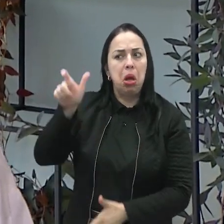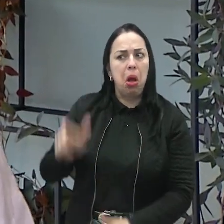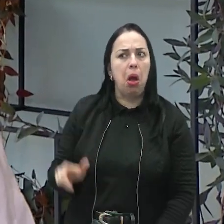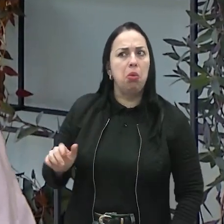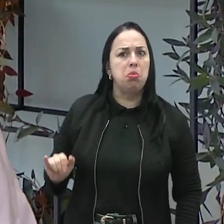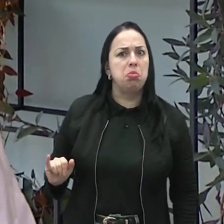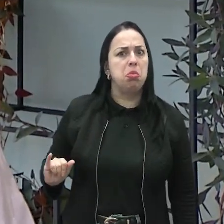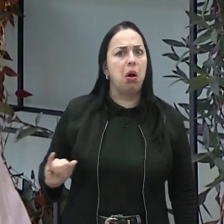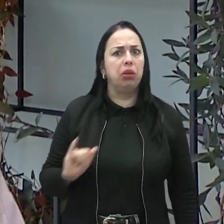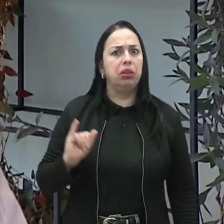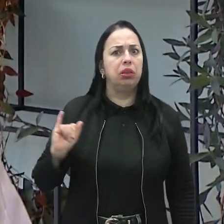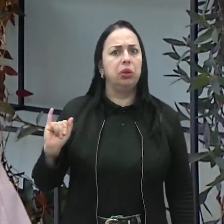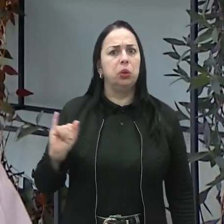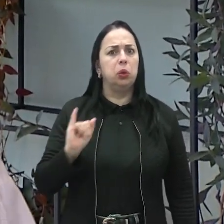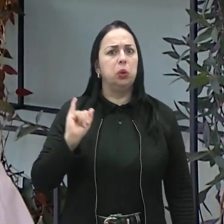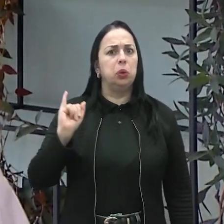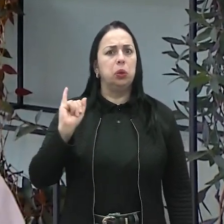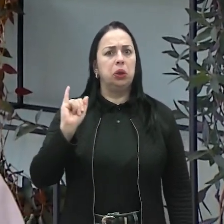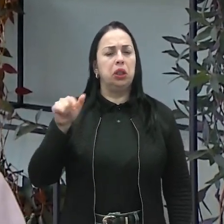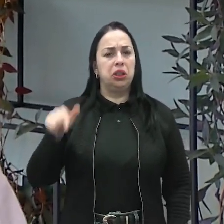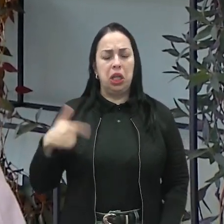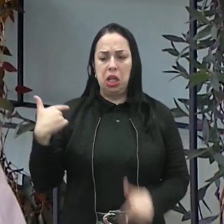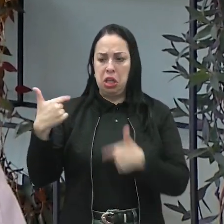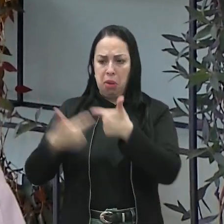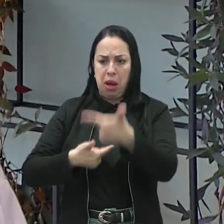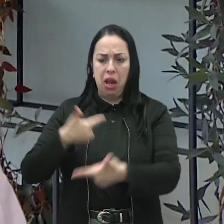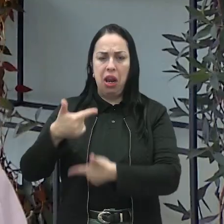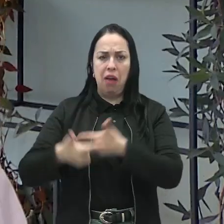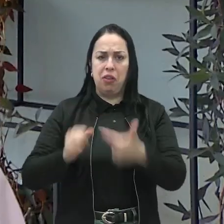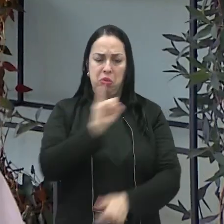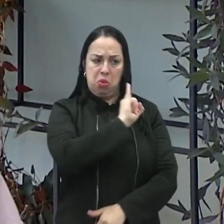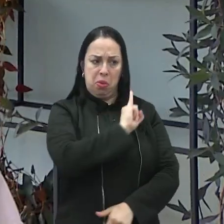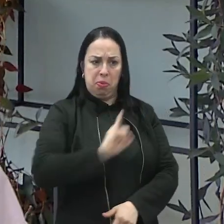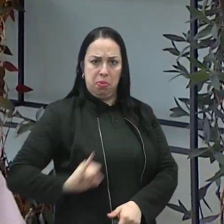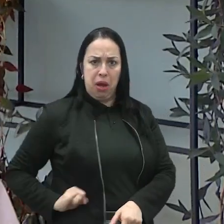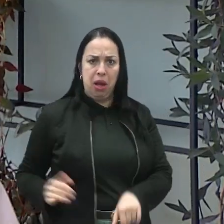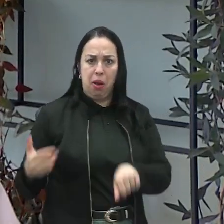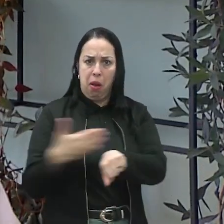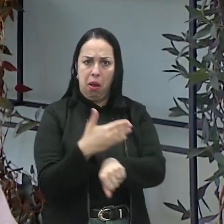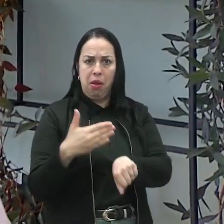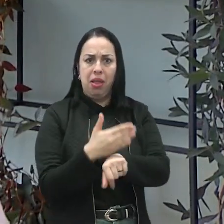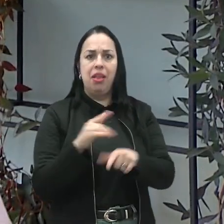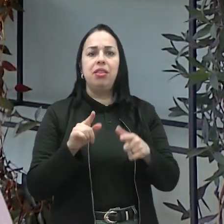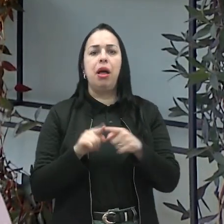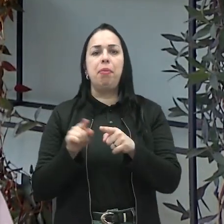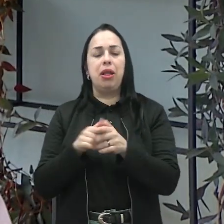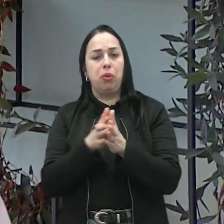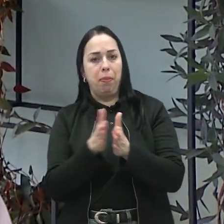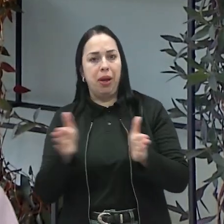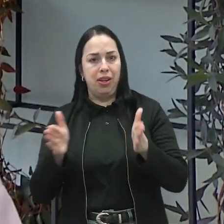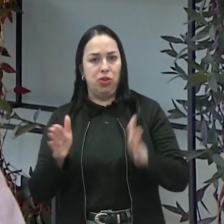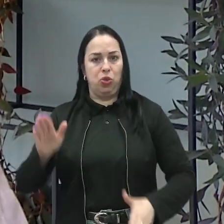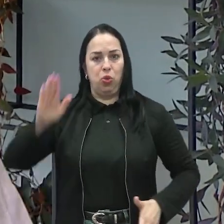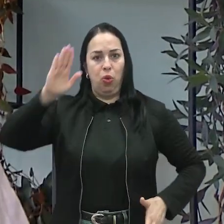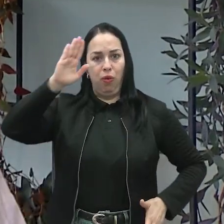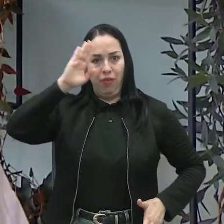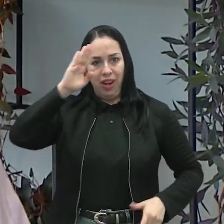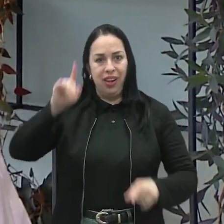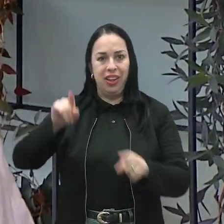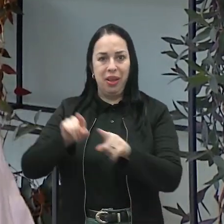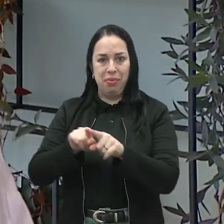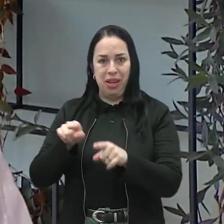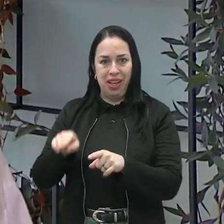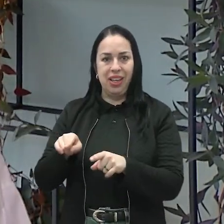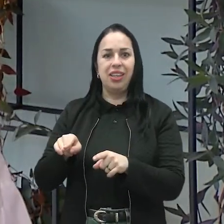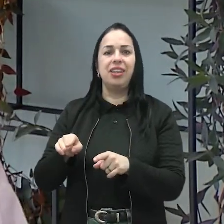gente pensa nele como essa figura que foi muito ativa no Império, mas que também continuou atuando durante a